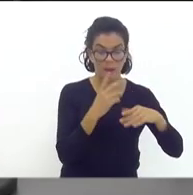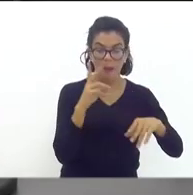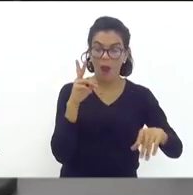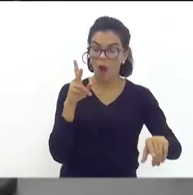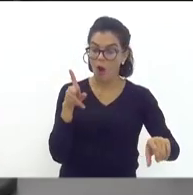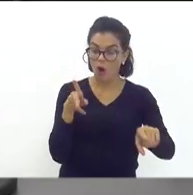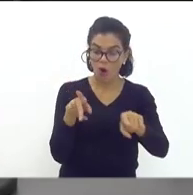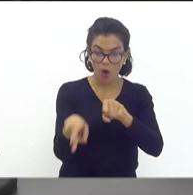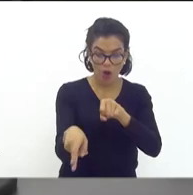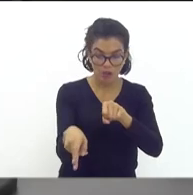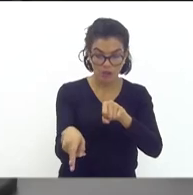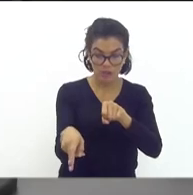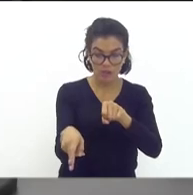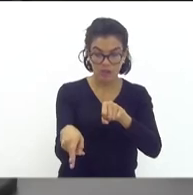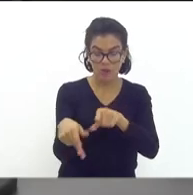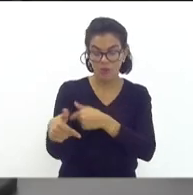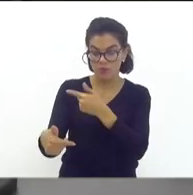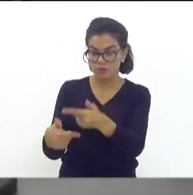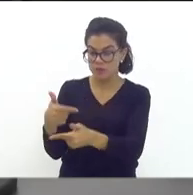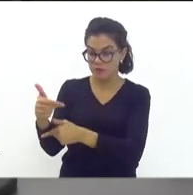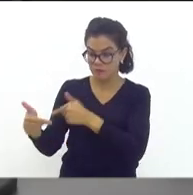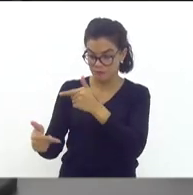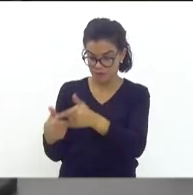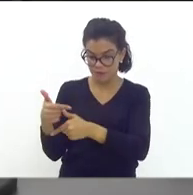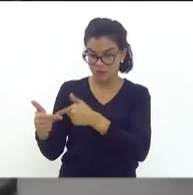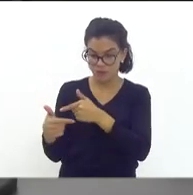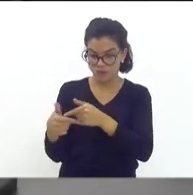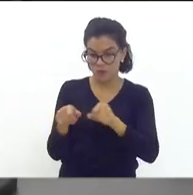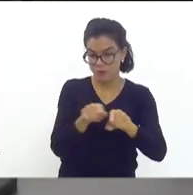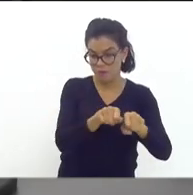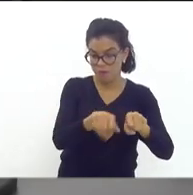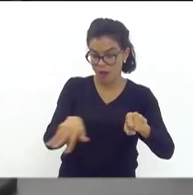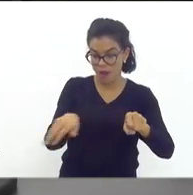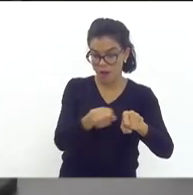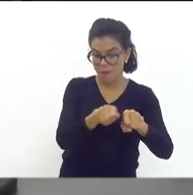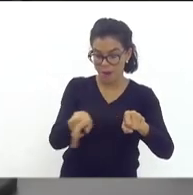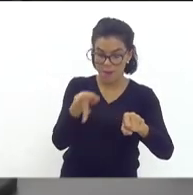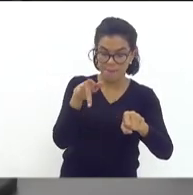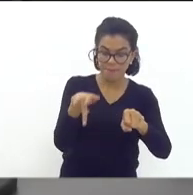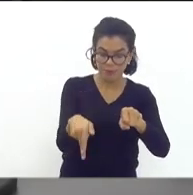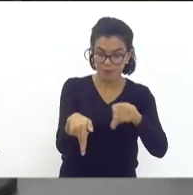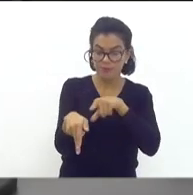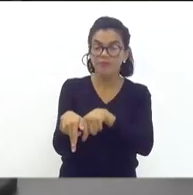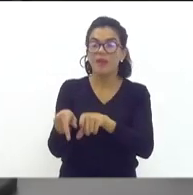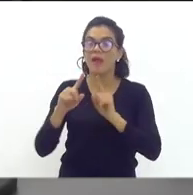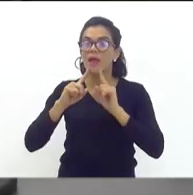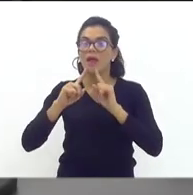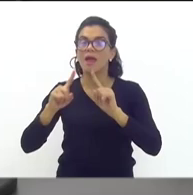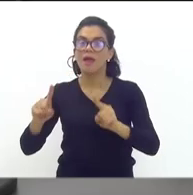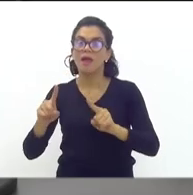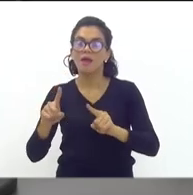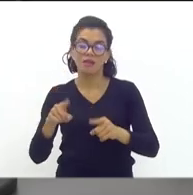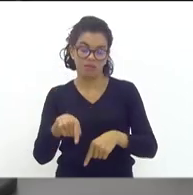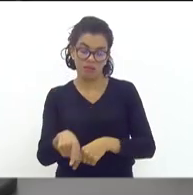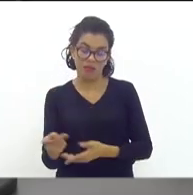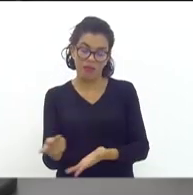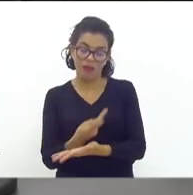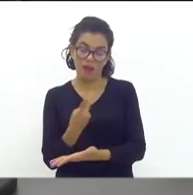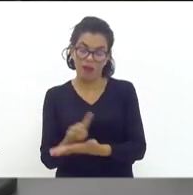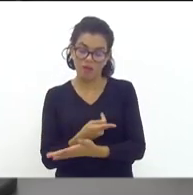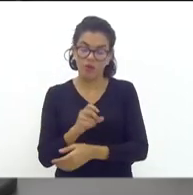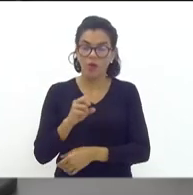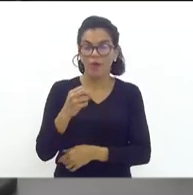de um de um estabelecimento onde ela Alega alguma irregularidade